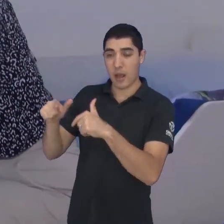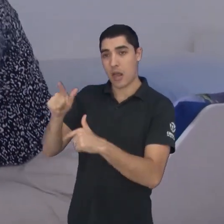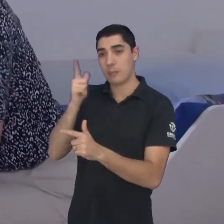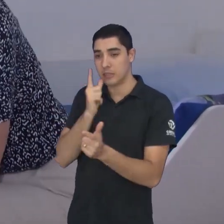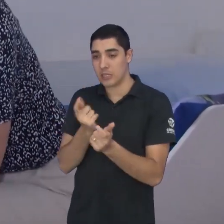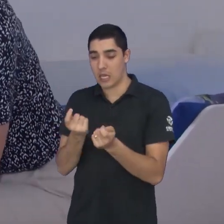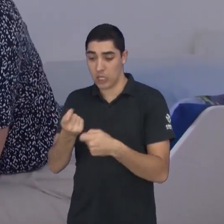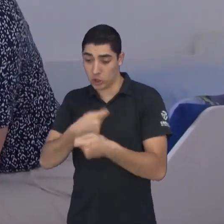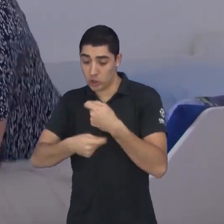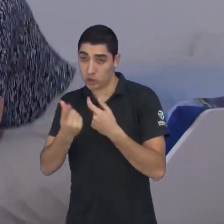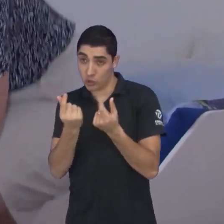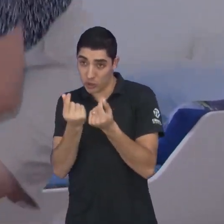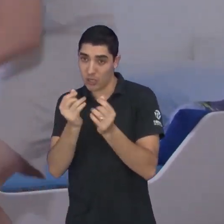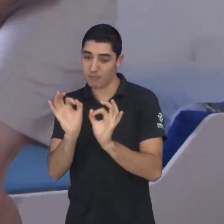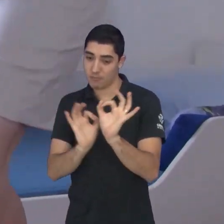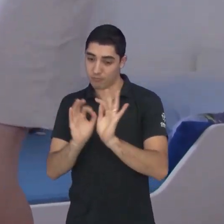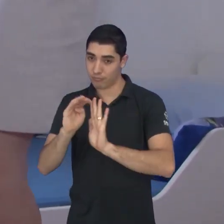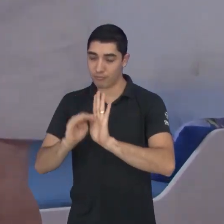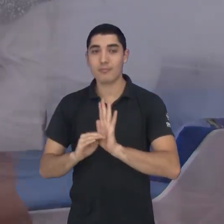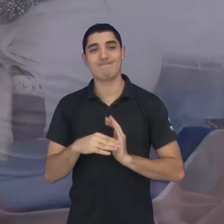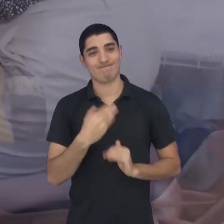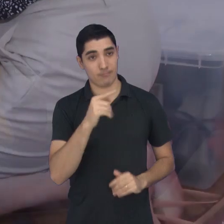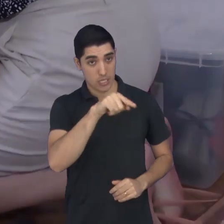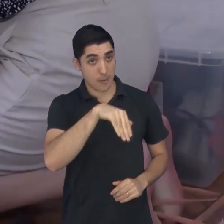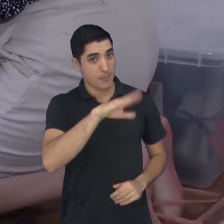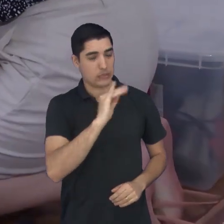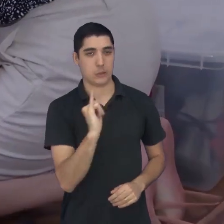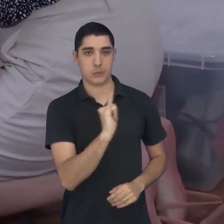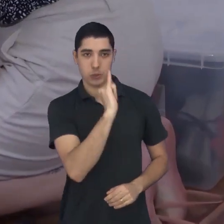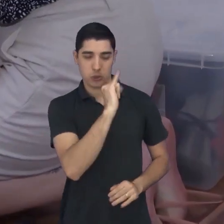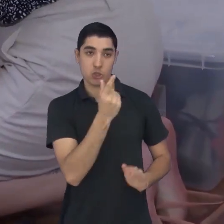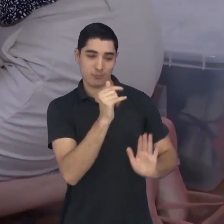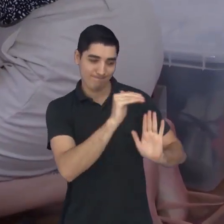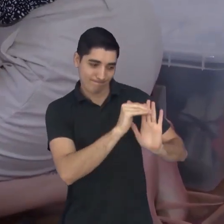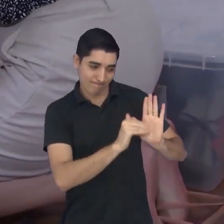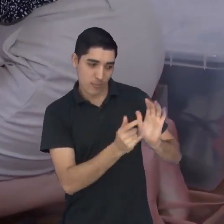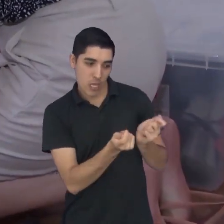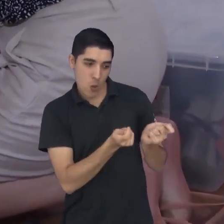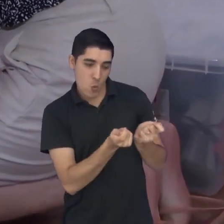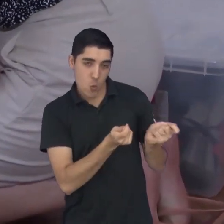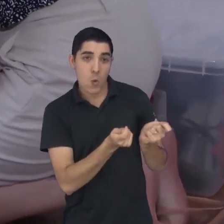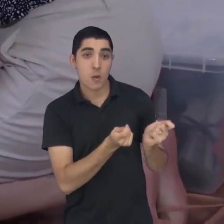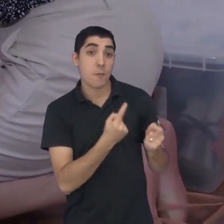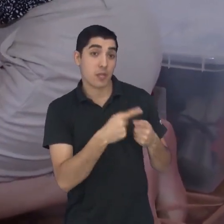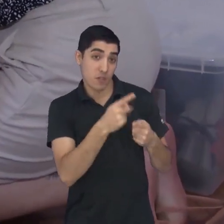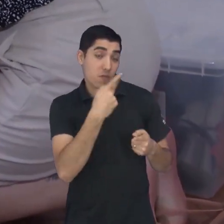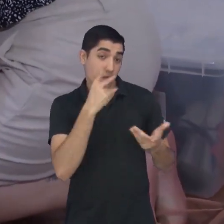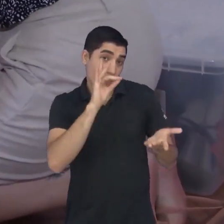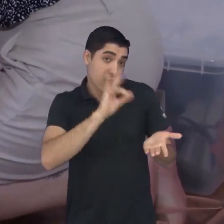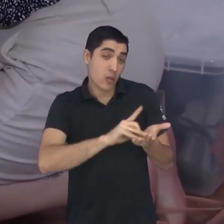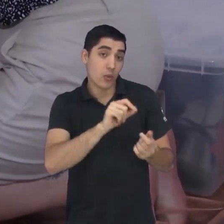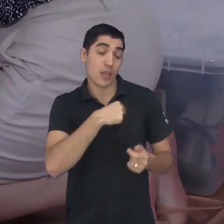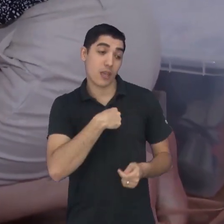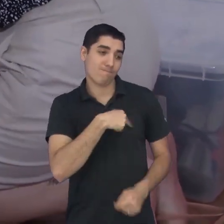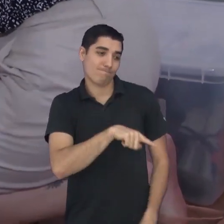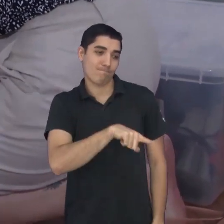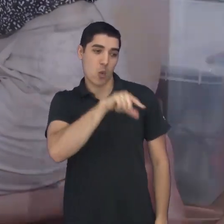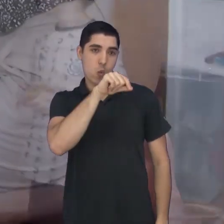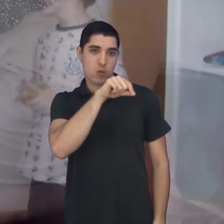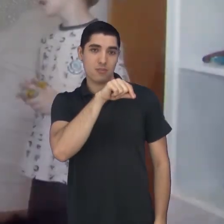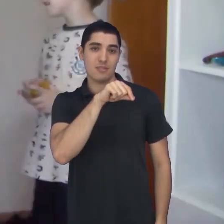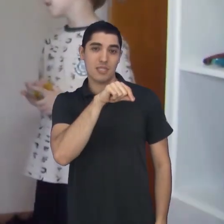financeiro. Exatamente, isso é o mais importante, né? Eu falo que você tem, como eu disse, é uma questão de escolha. Então, tem coisas que você